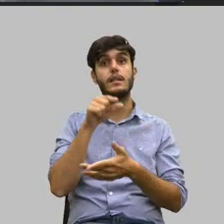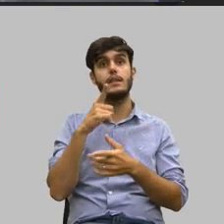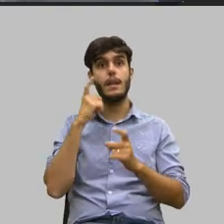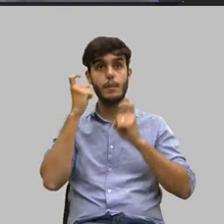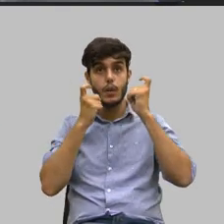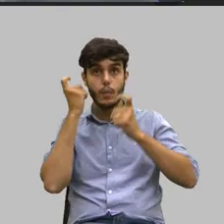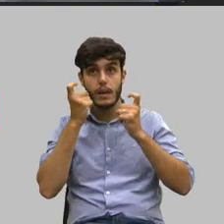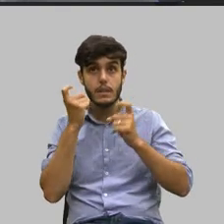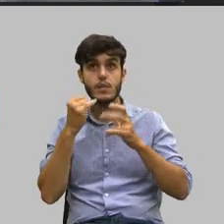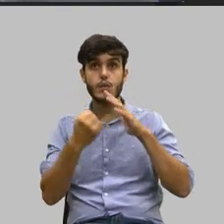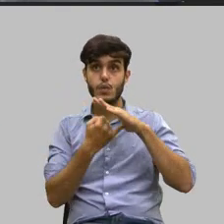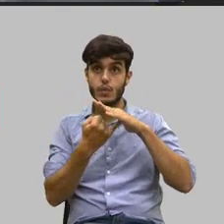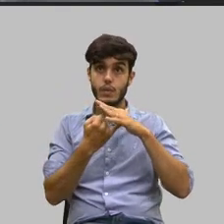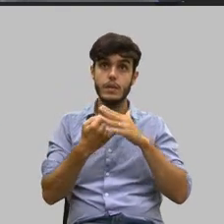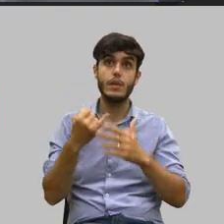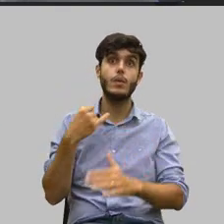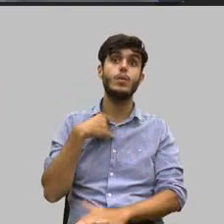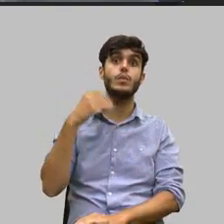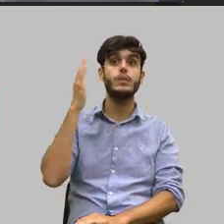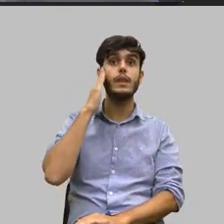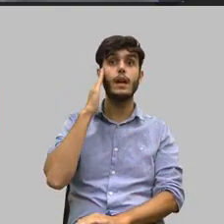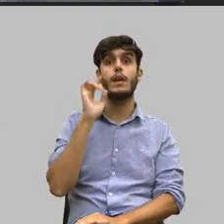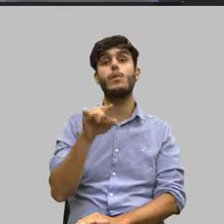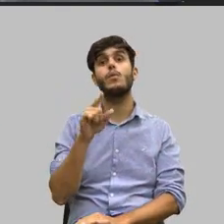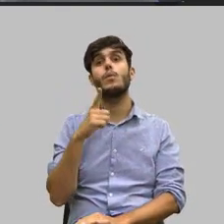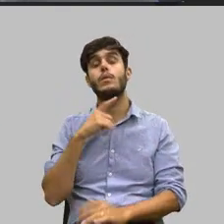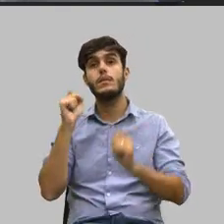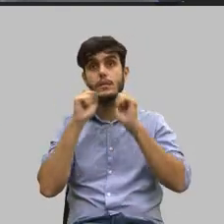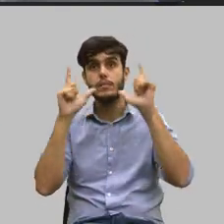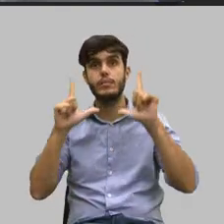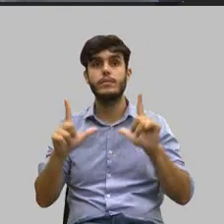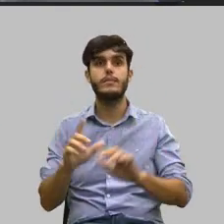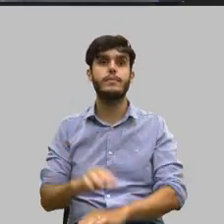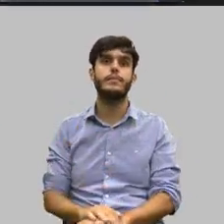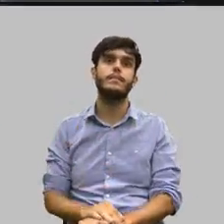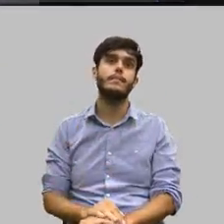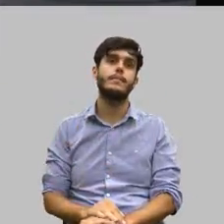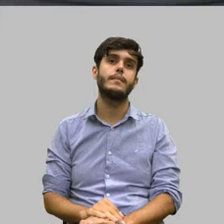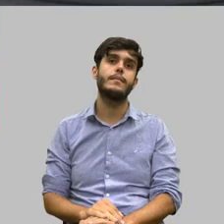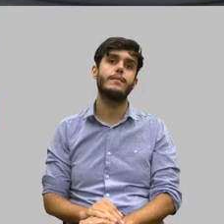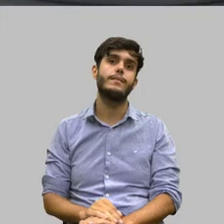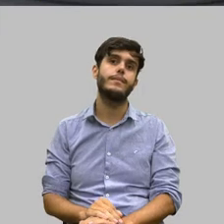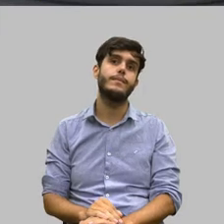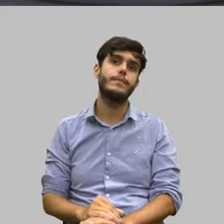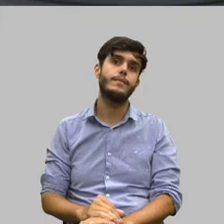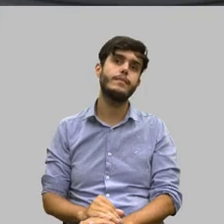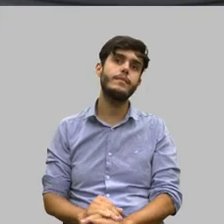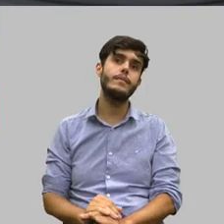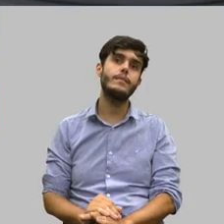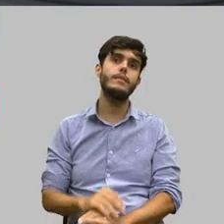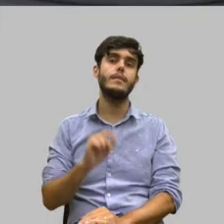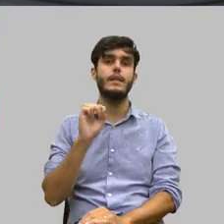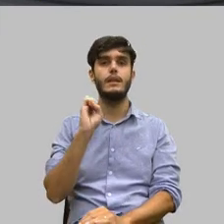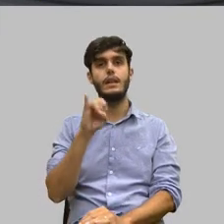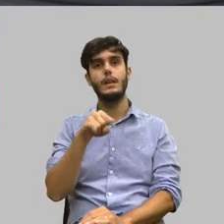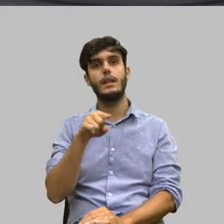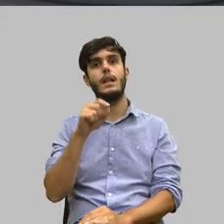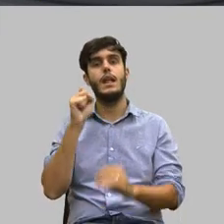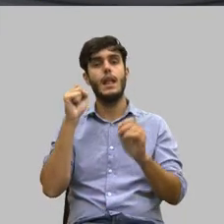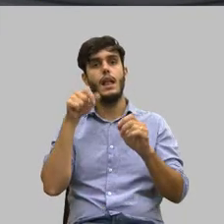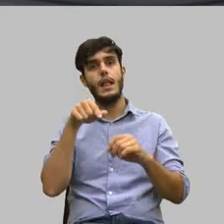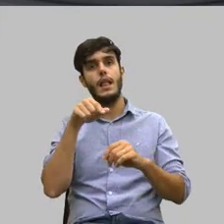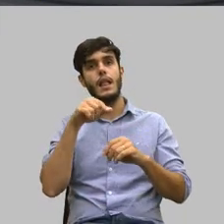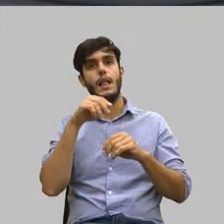eh e que portanto merece um alerta bom eh com relação aos níveis de alerta a gente